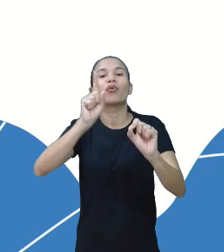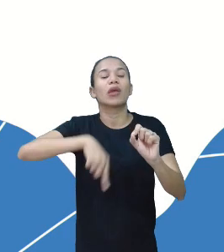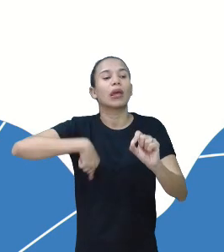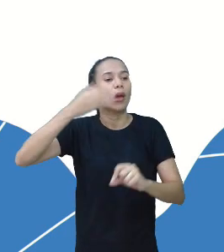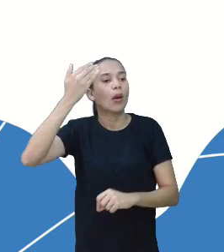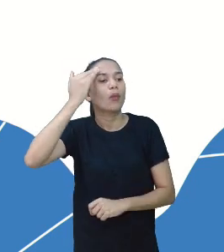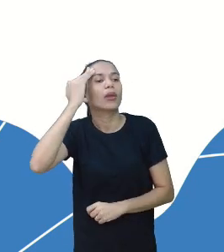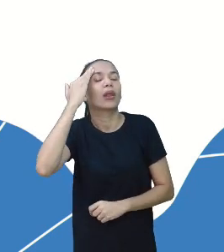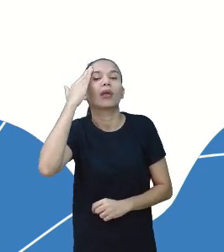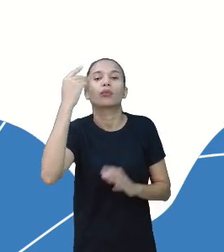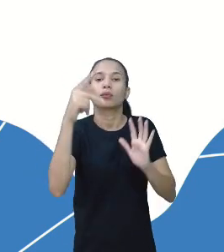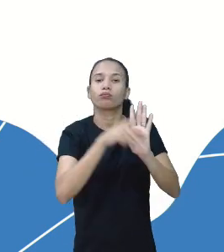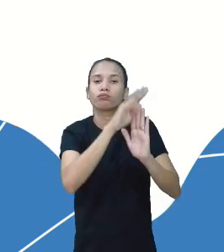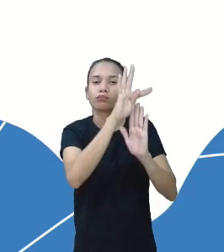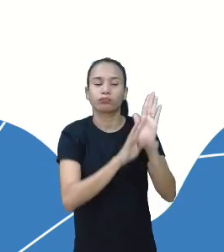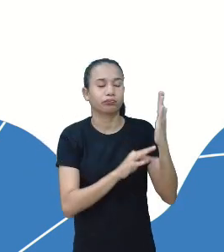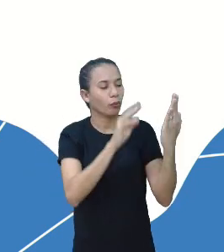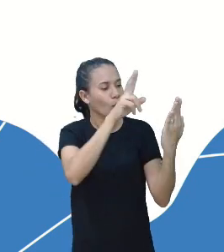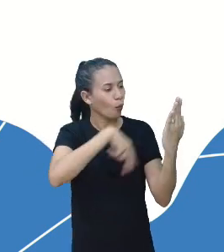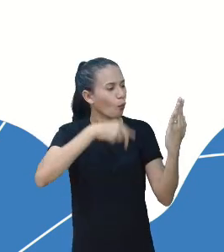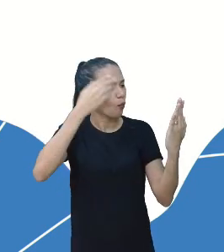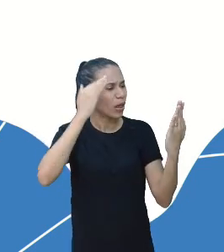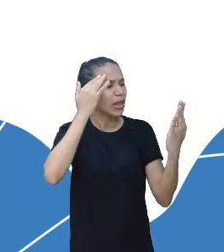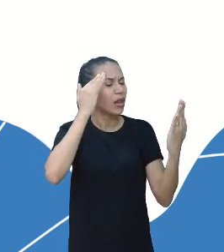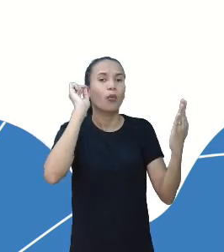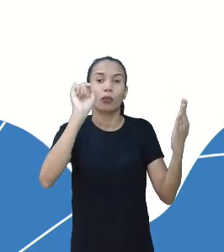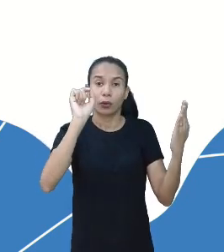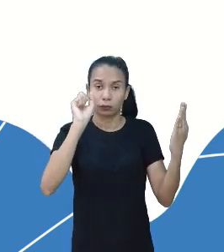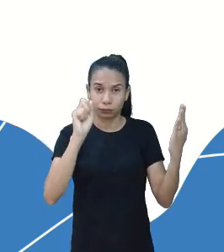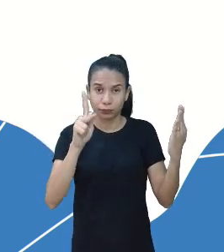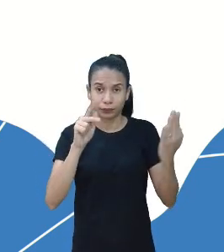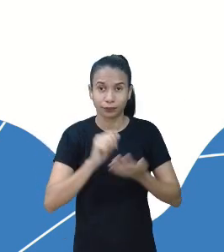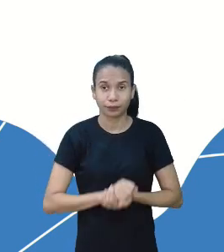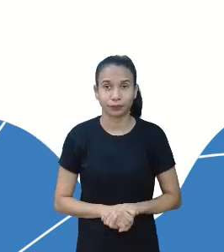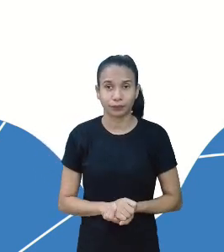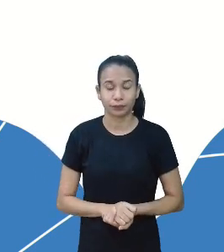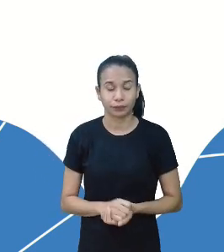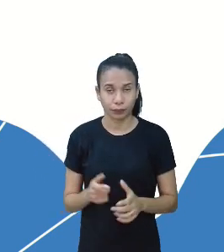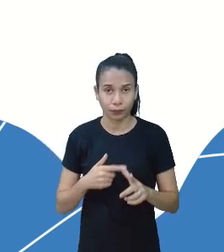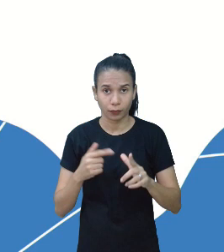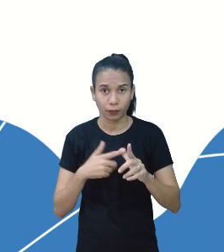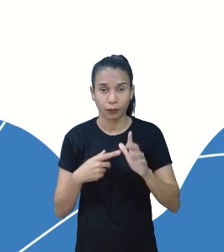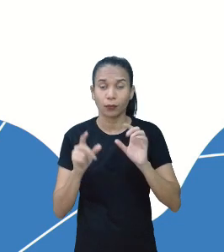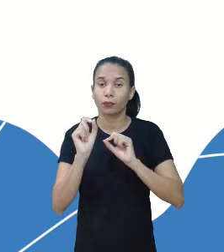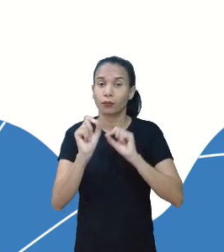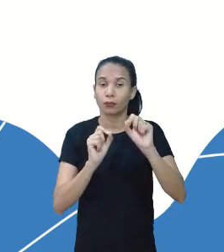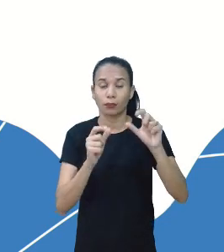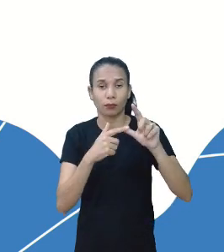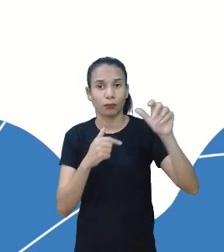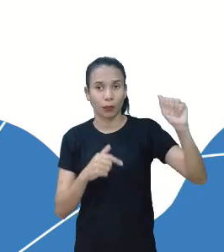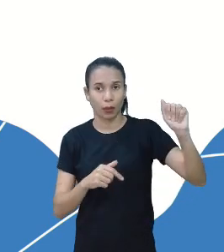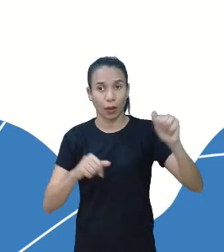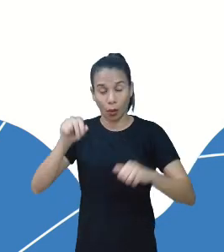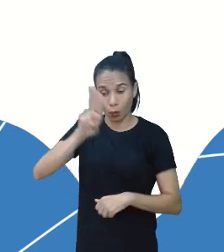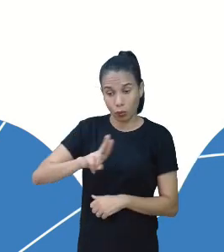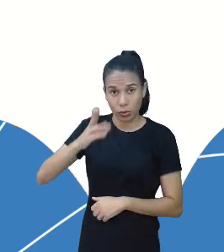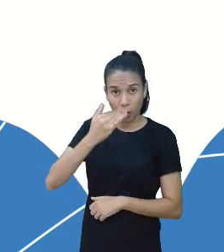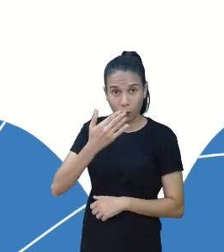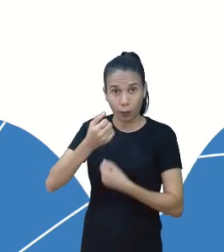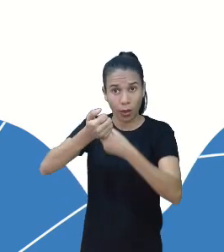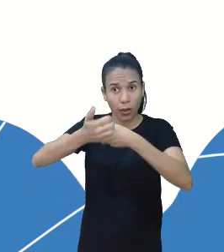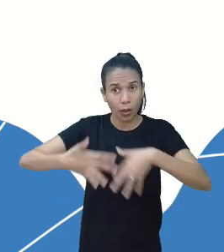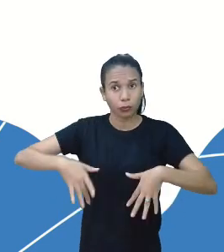posso deduzir dessa questão, ok? Infere-se desse texto que o consumo de